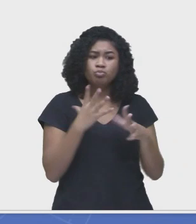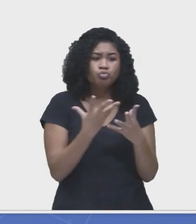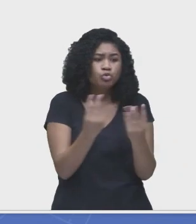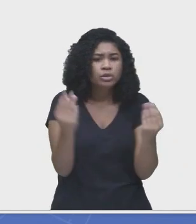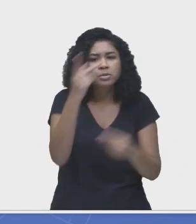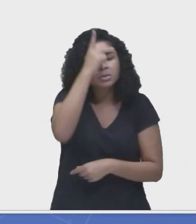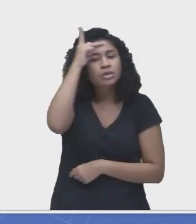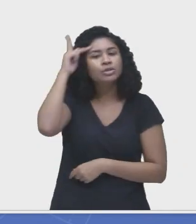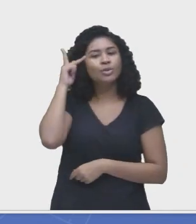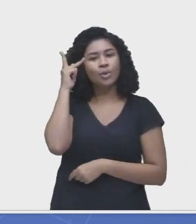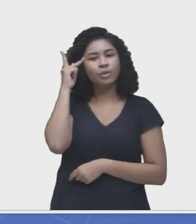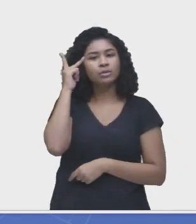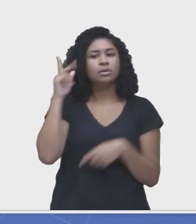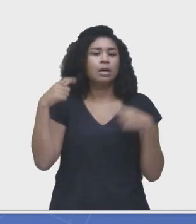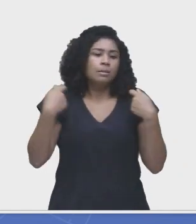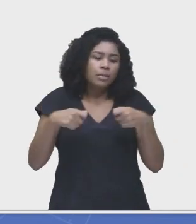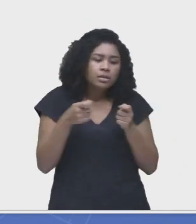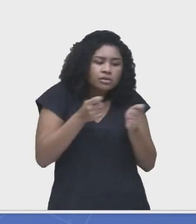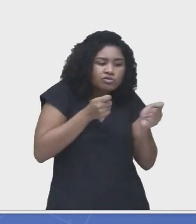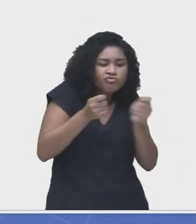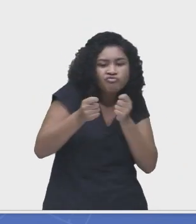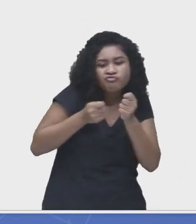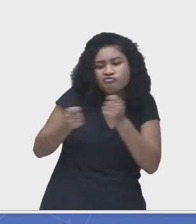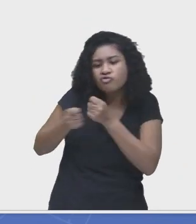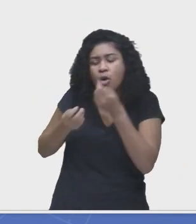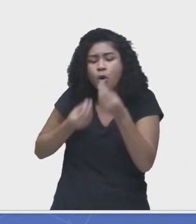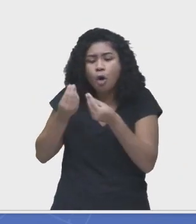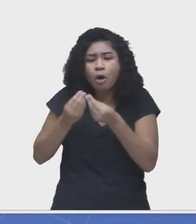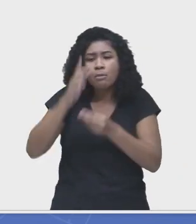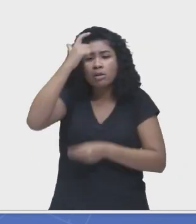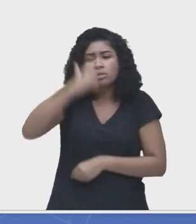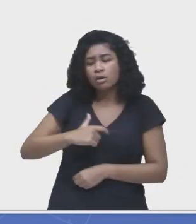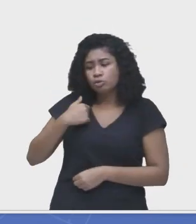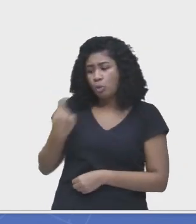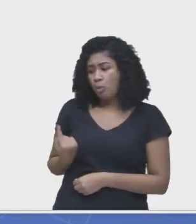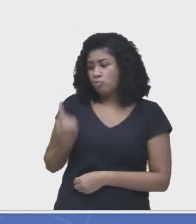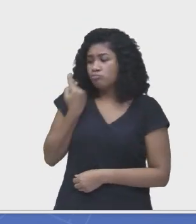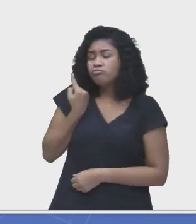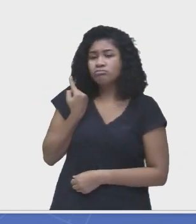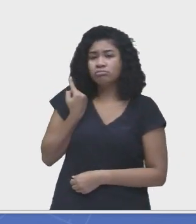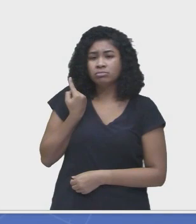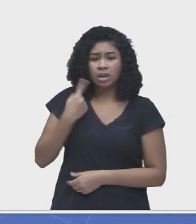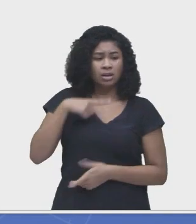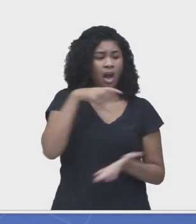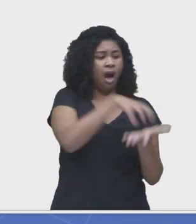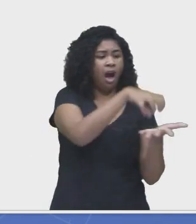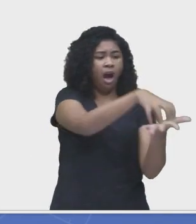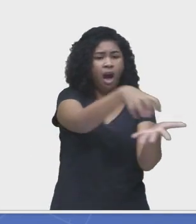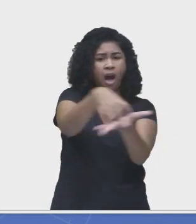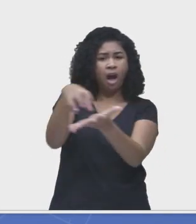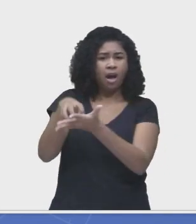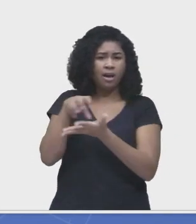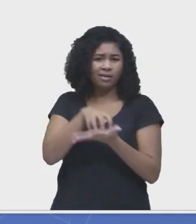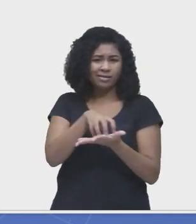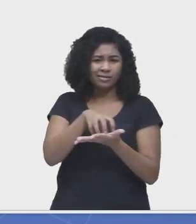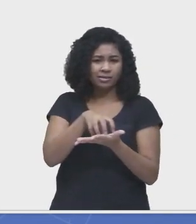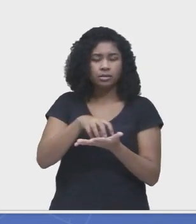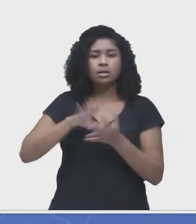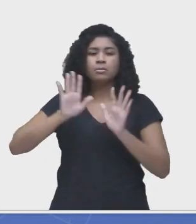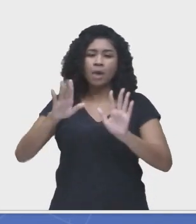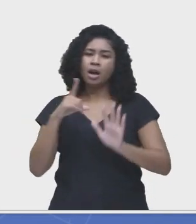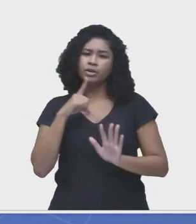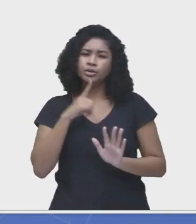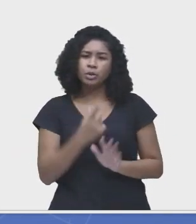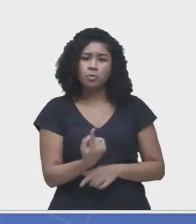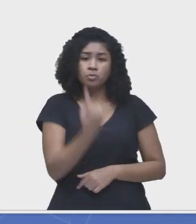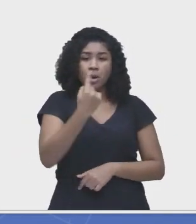administrar. Mas eu sou um só, eu sou o imperador. Ah, mas ele tinha as satrápias, e cada